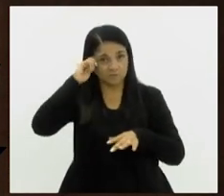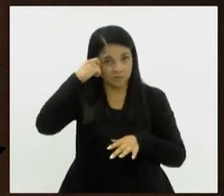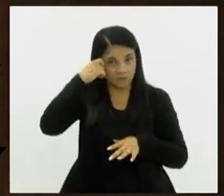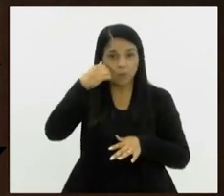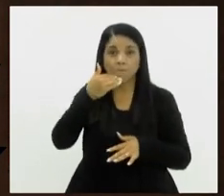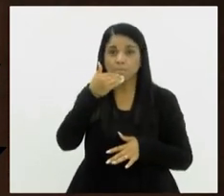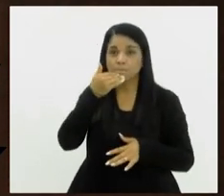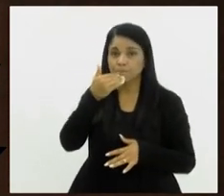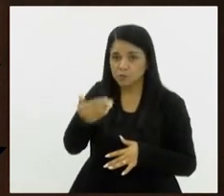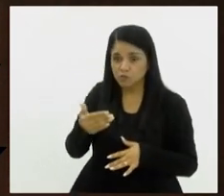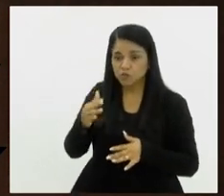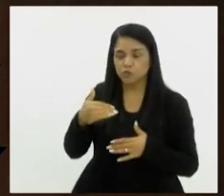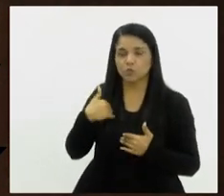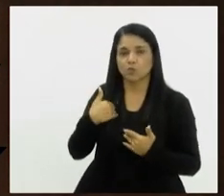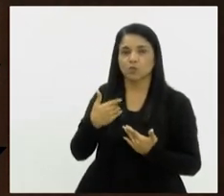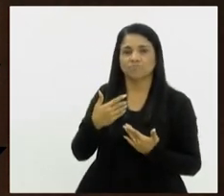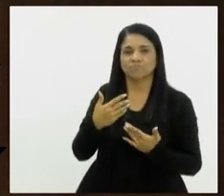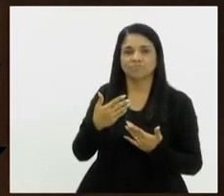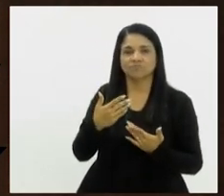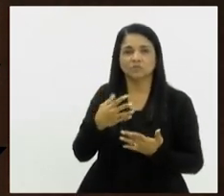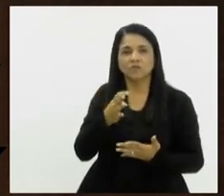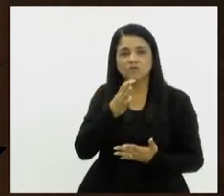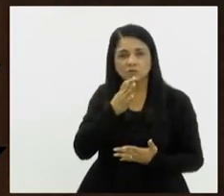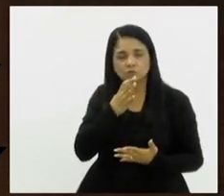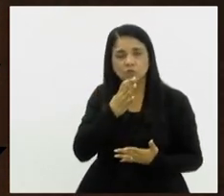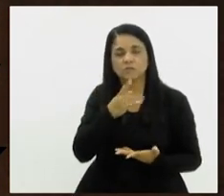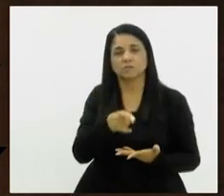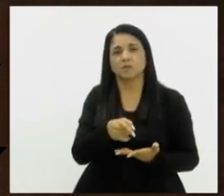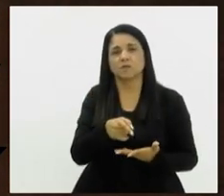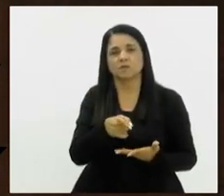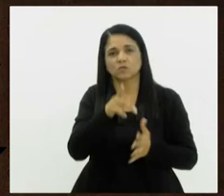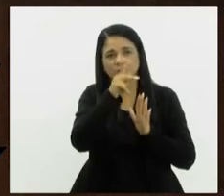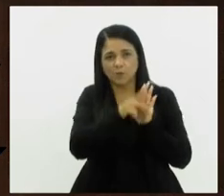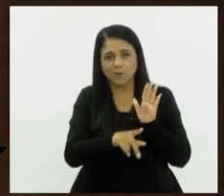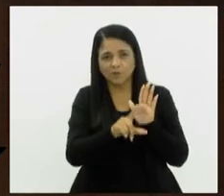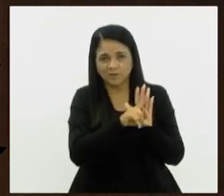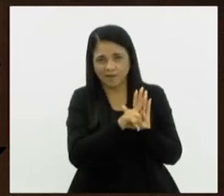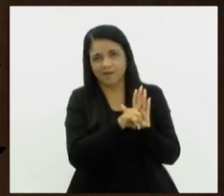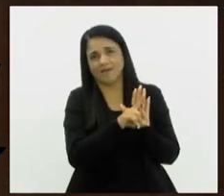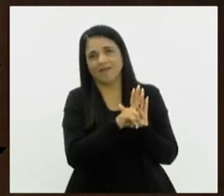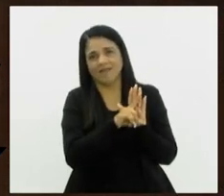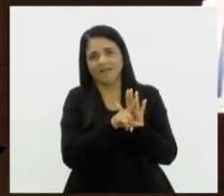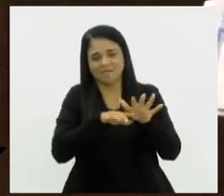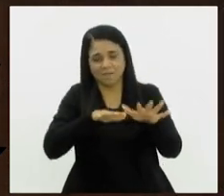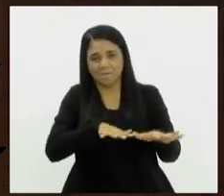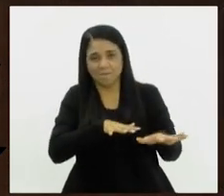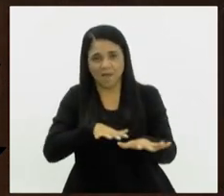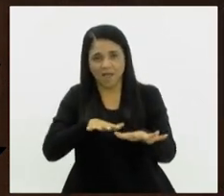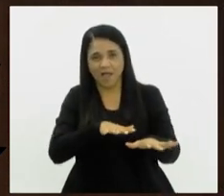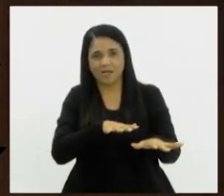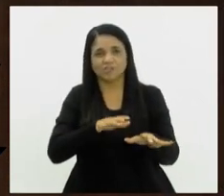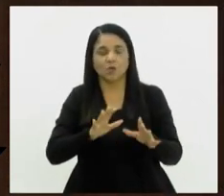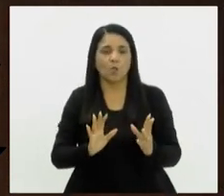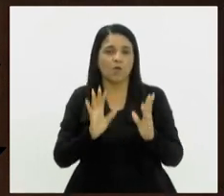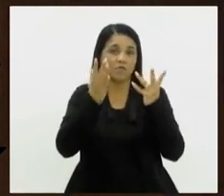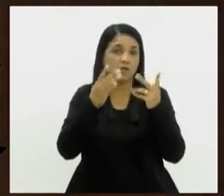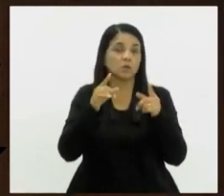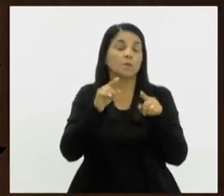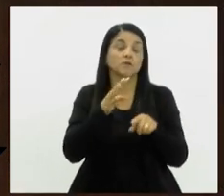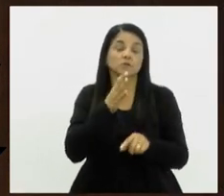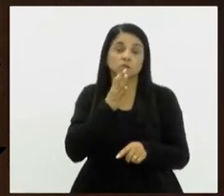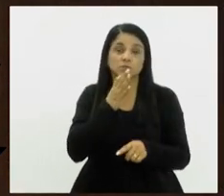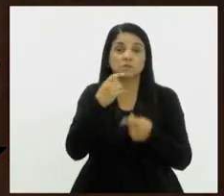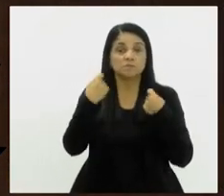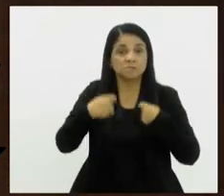pediu para que fizéssemos esse reconhecimento, não só, como eu disse, o reconhecimento da marcha como evento, mas o reconhecimento